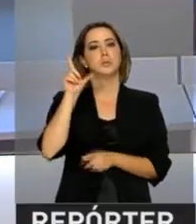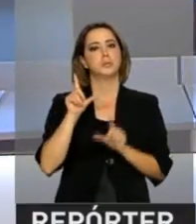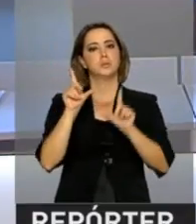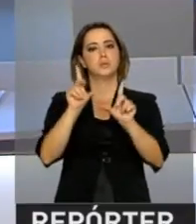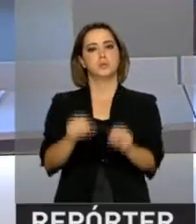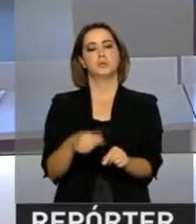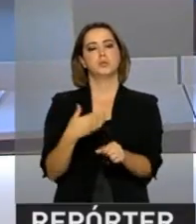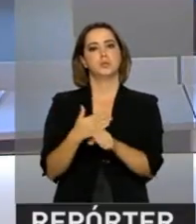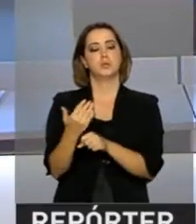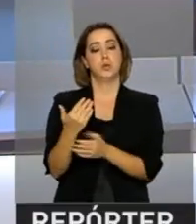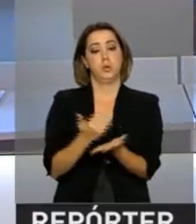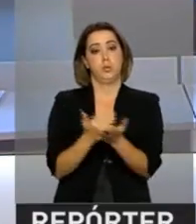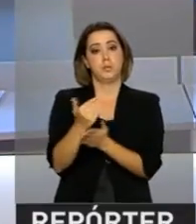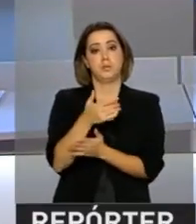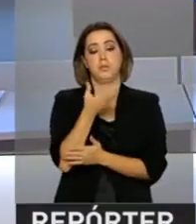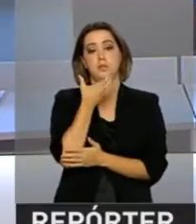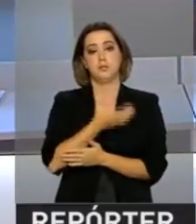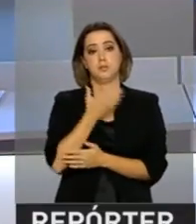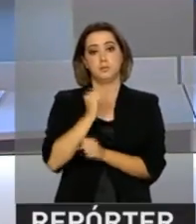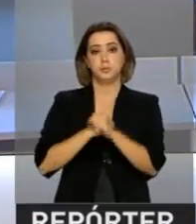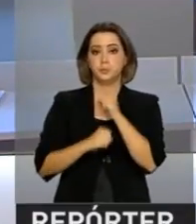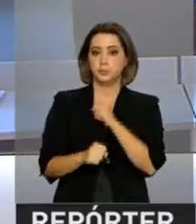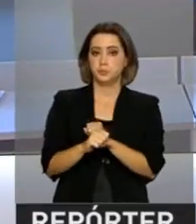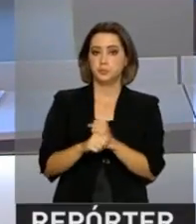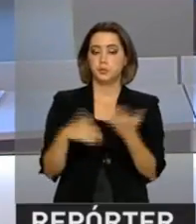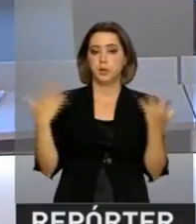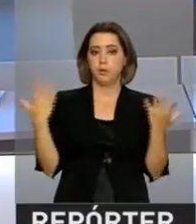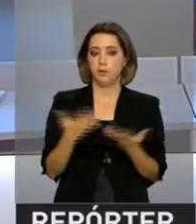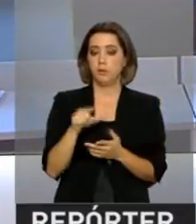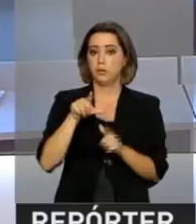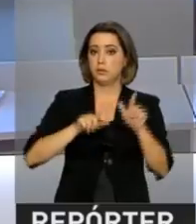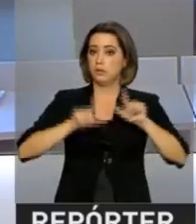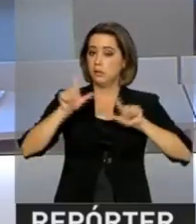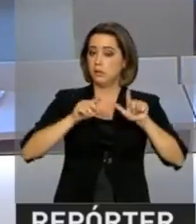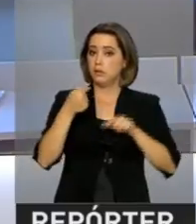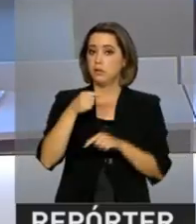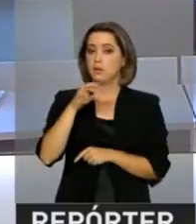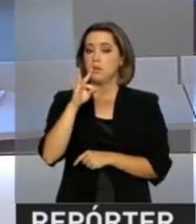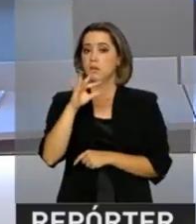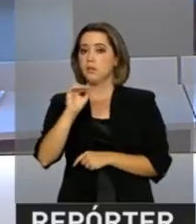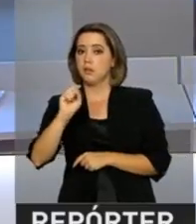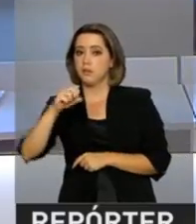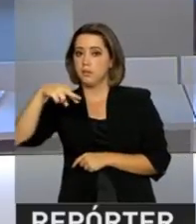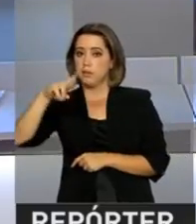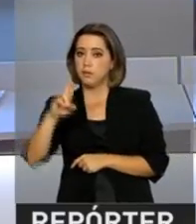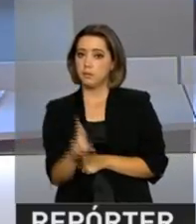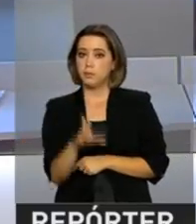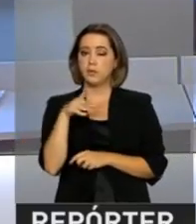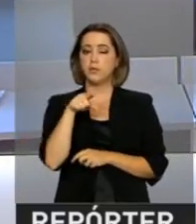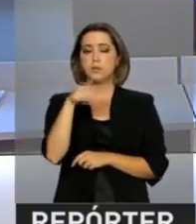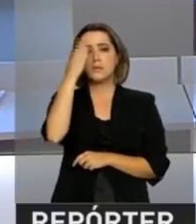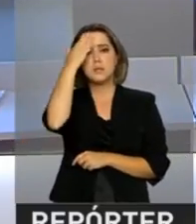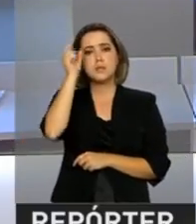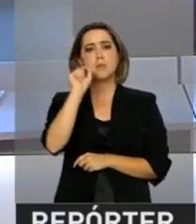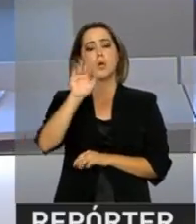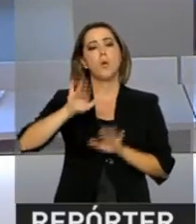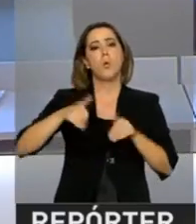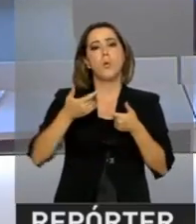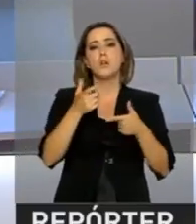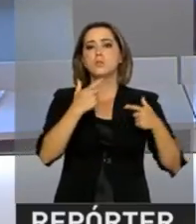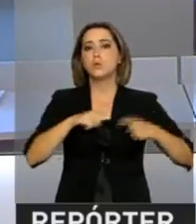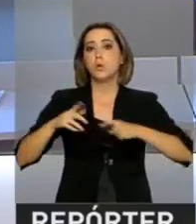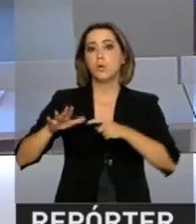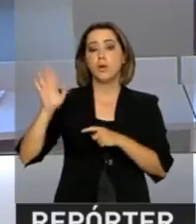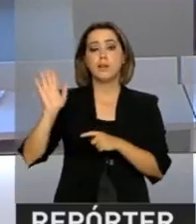patamar desde dezembro do ano passado. Na reportagem da equipe da TV NBR, você vai saber quais são os estados com a gasolina mais